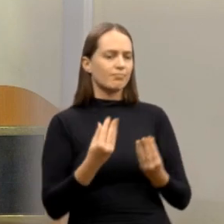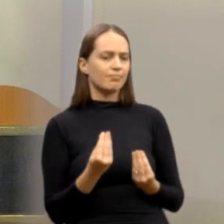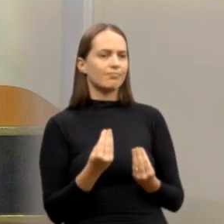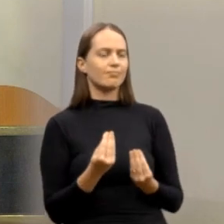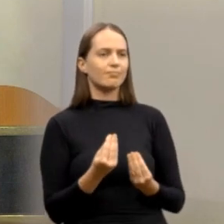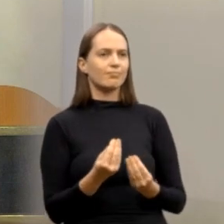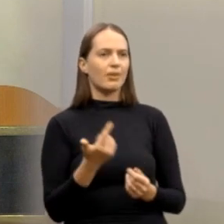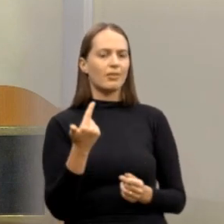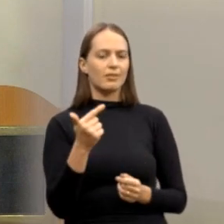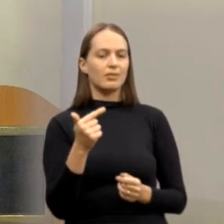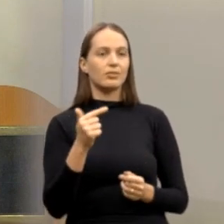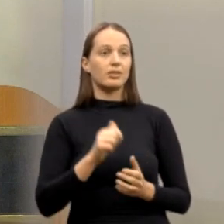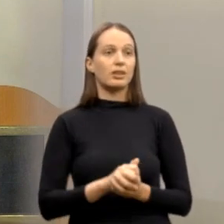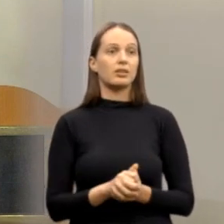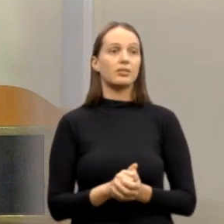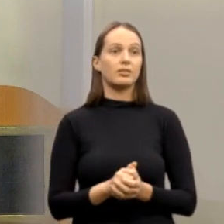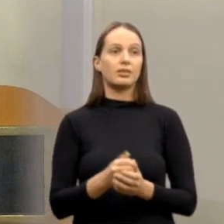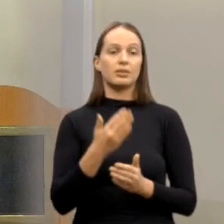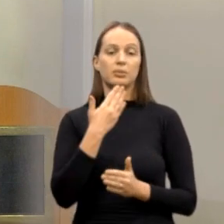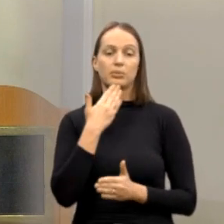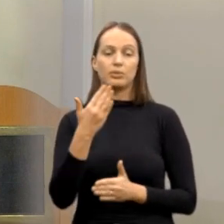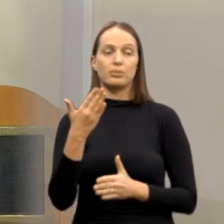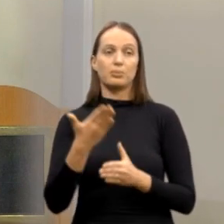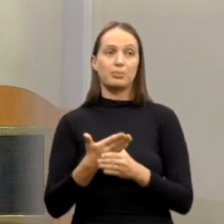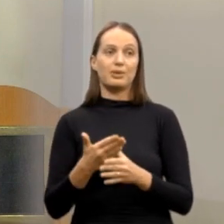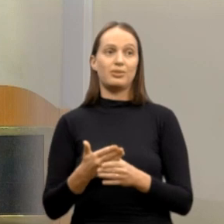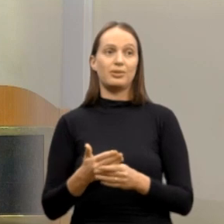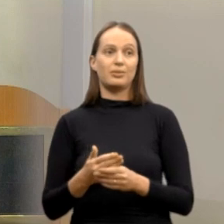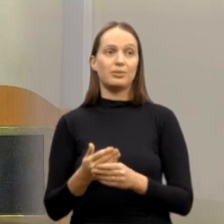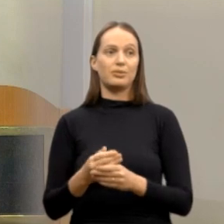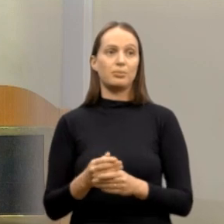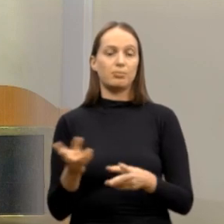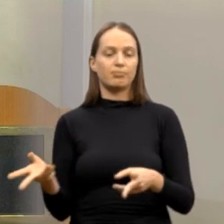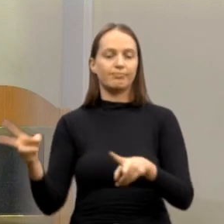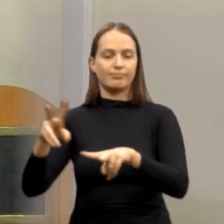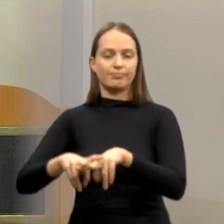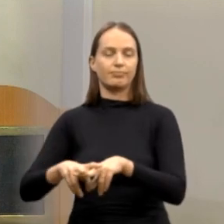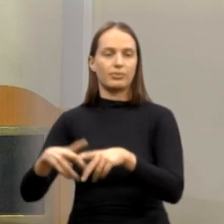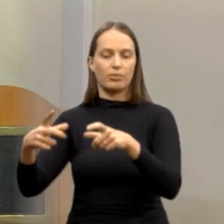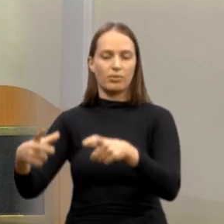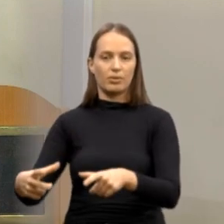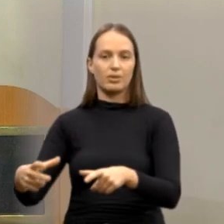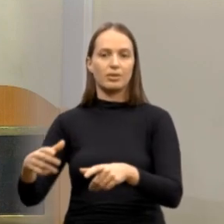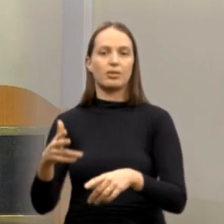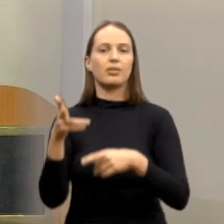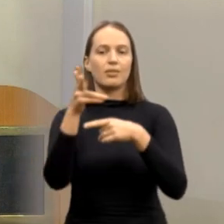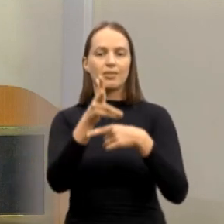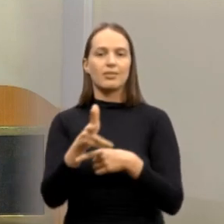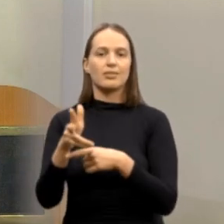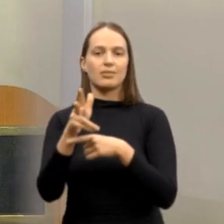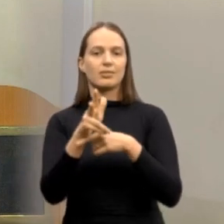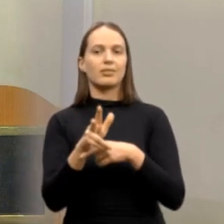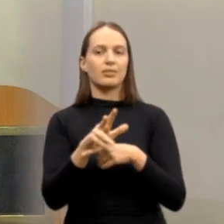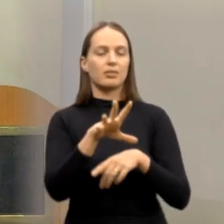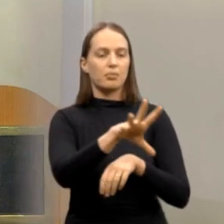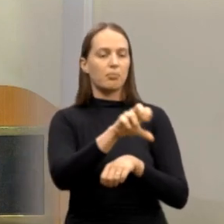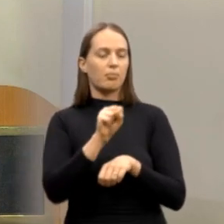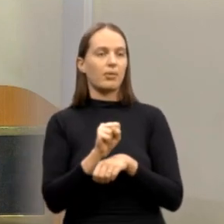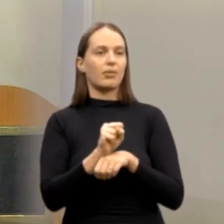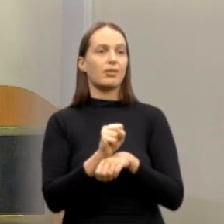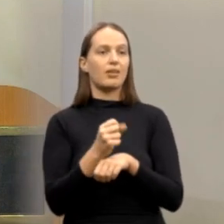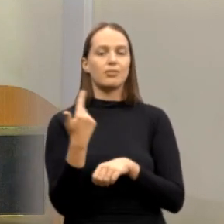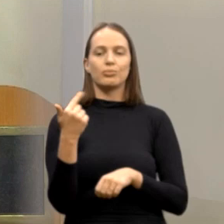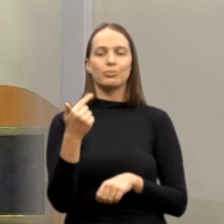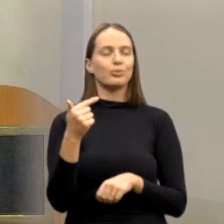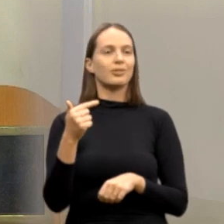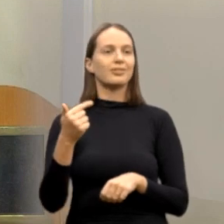estabelecimento no período da tarde mas já tinham dado Cabo das câmeras do local e o que pegaram nada tinha pois